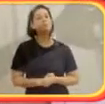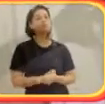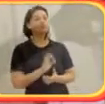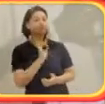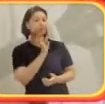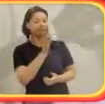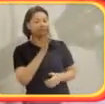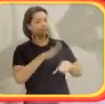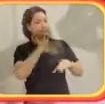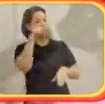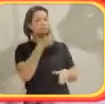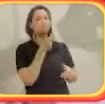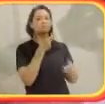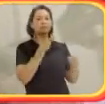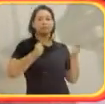a gente toca